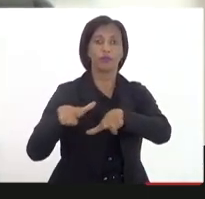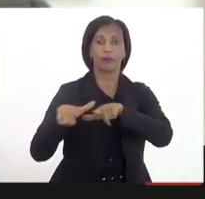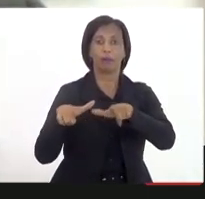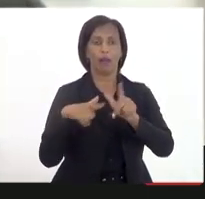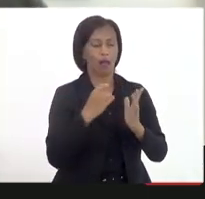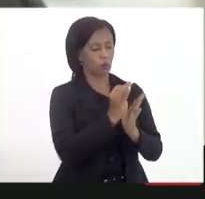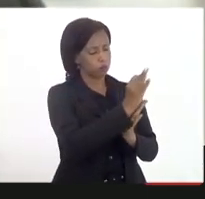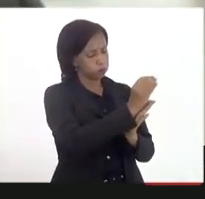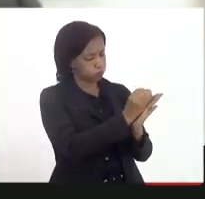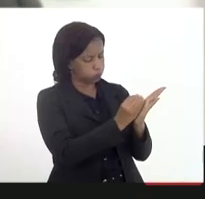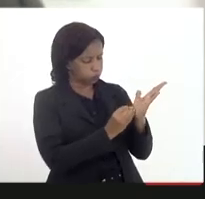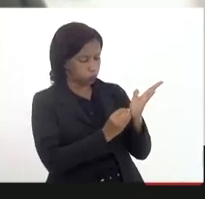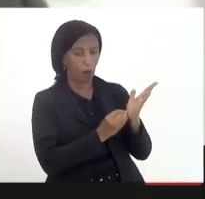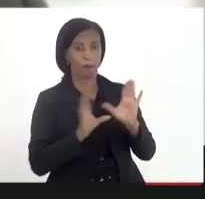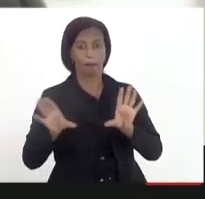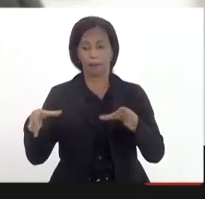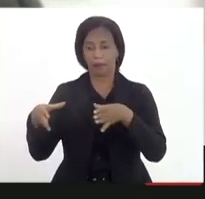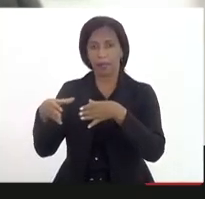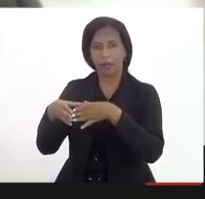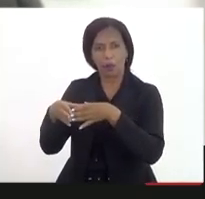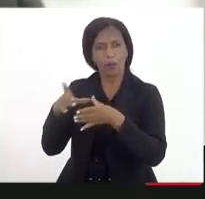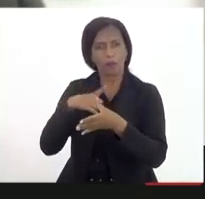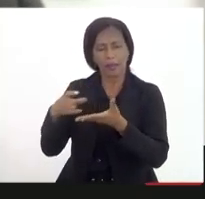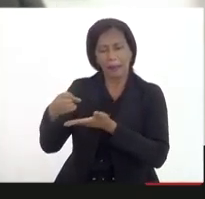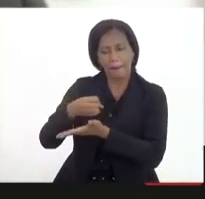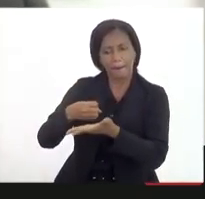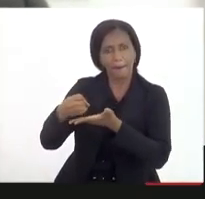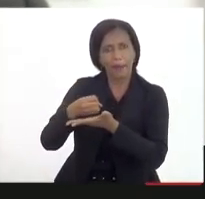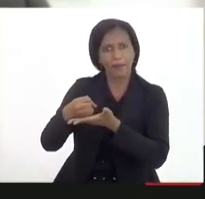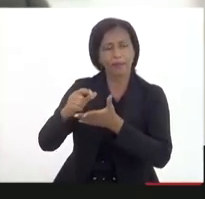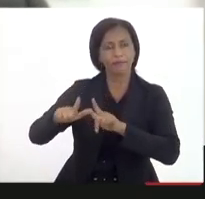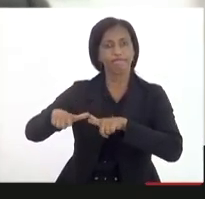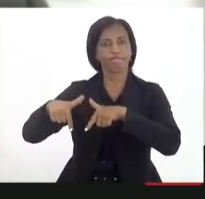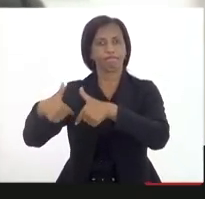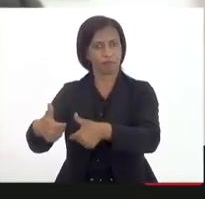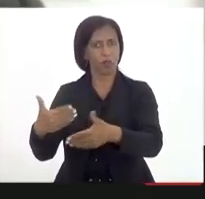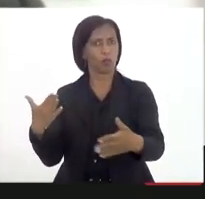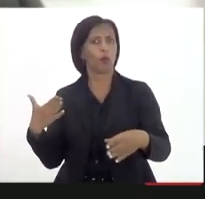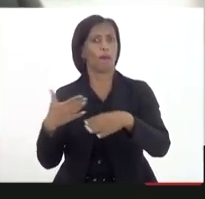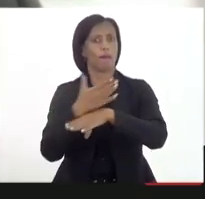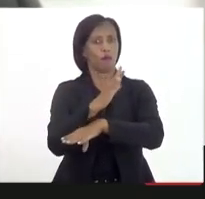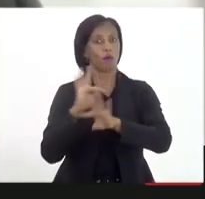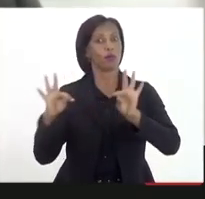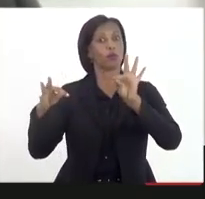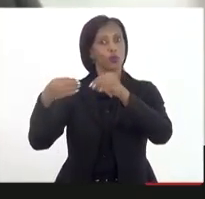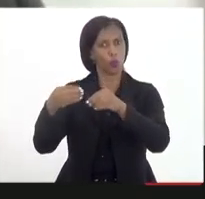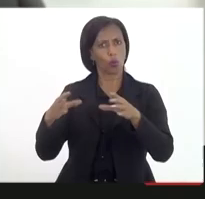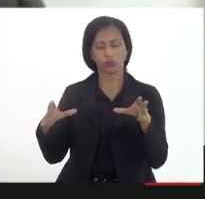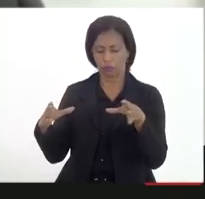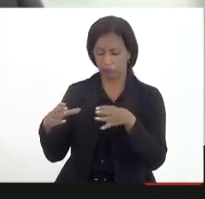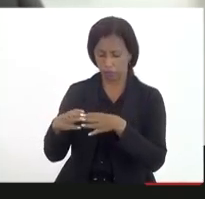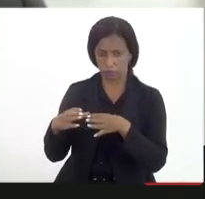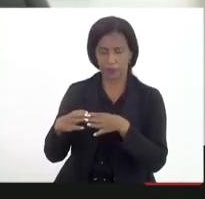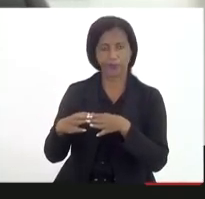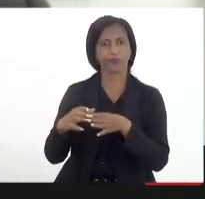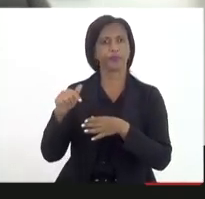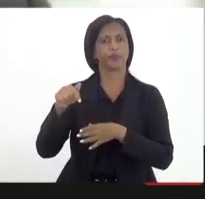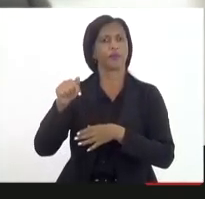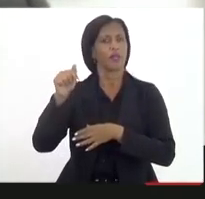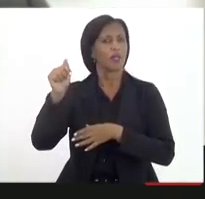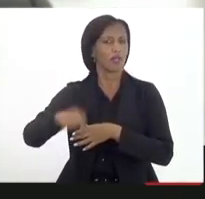para que a comissão base em todas as suas ações esse plano foi aprovado por unanimidade por todos os membros da comissão e ali